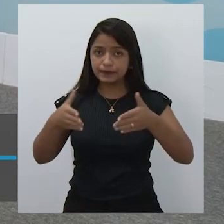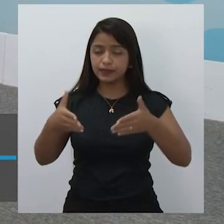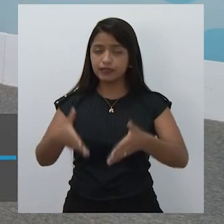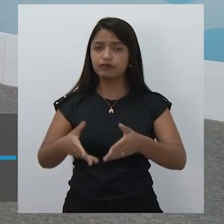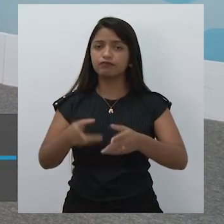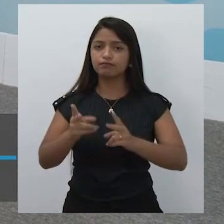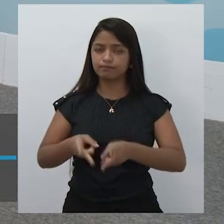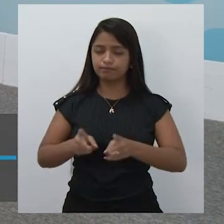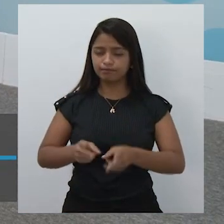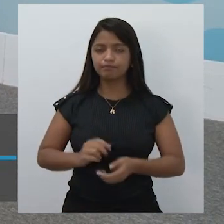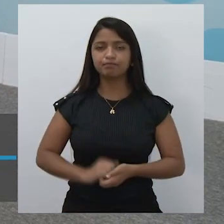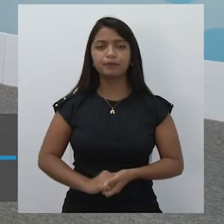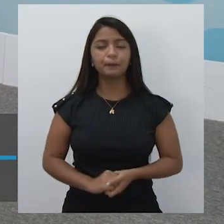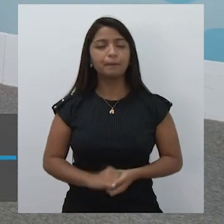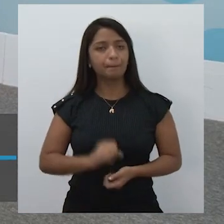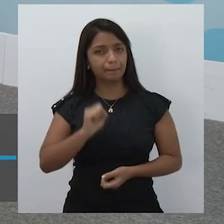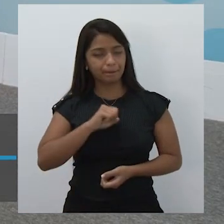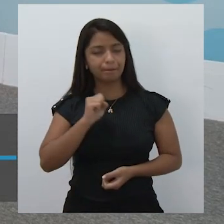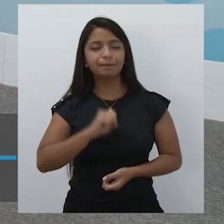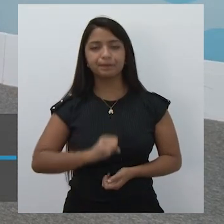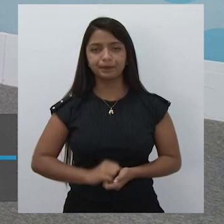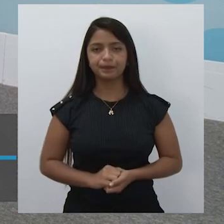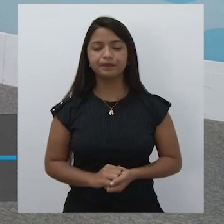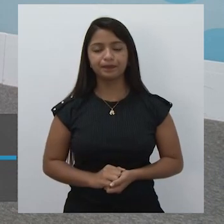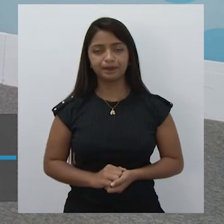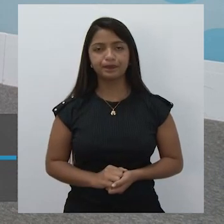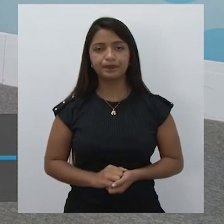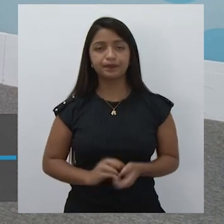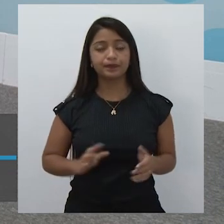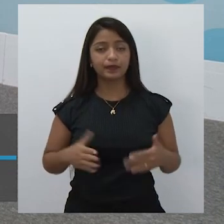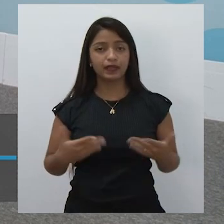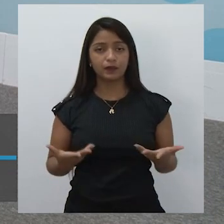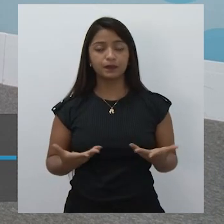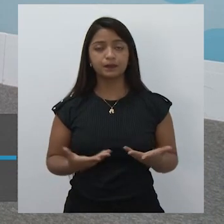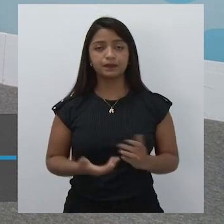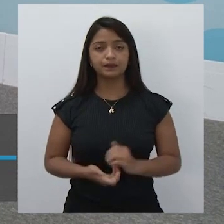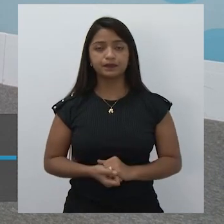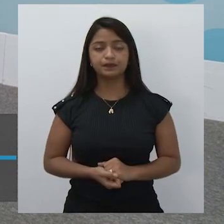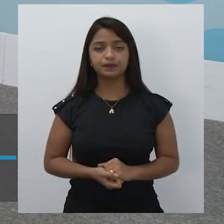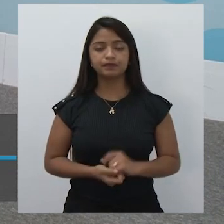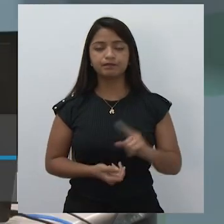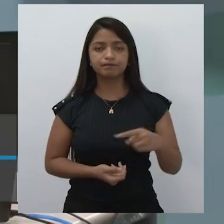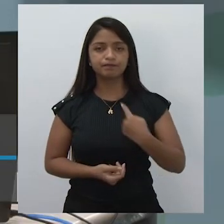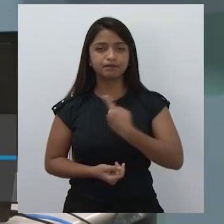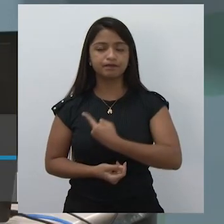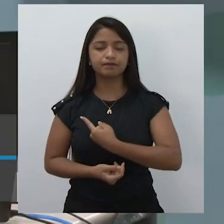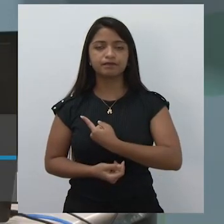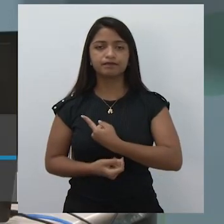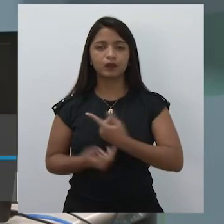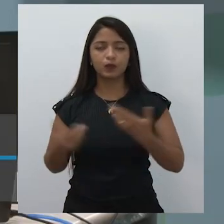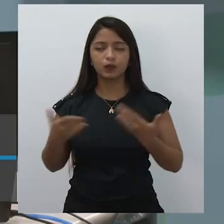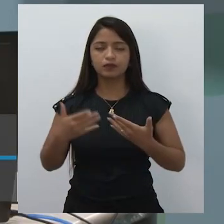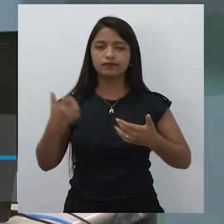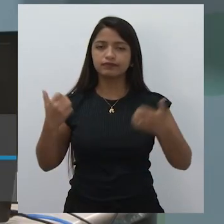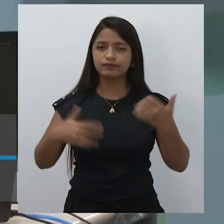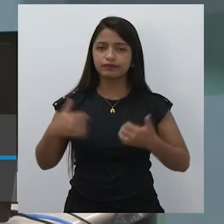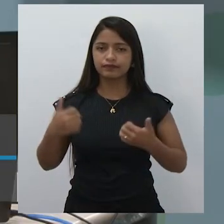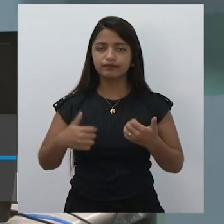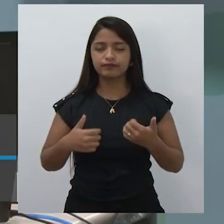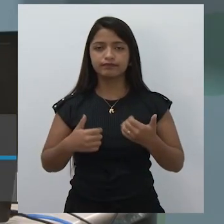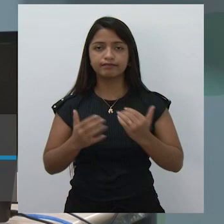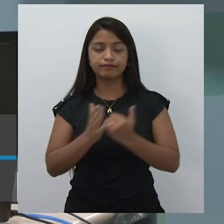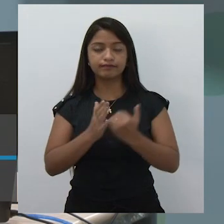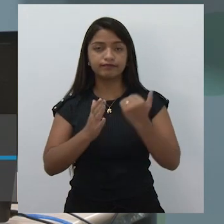área. Né, Tânia? Sim, sim. Então, assim, para a gente dinamizar um pouco essa conversa, nós vamos chamar,